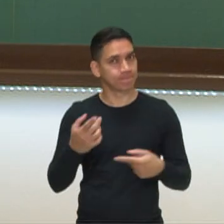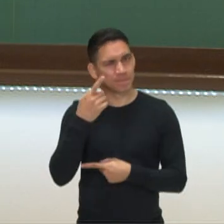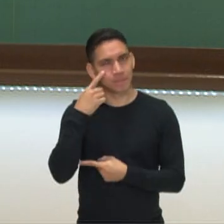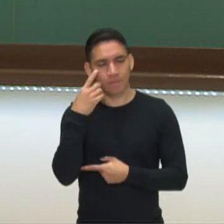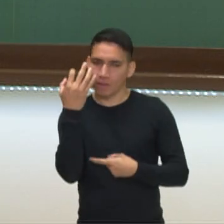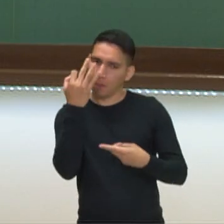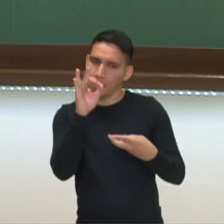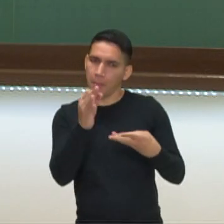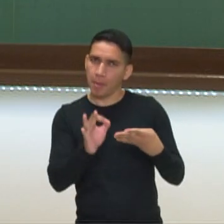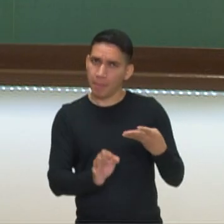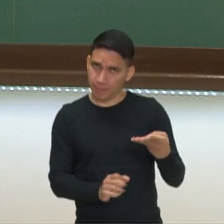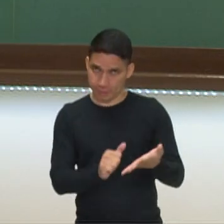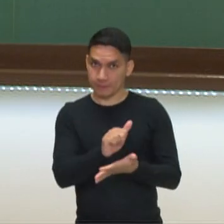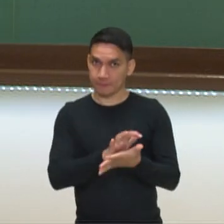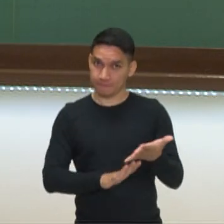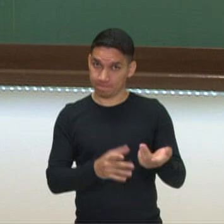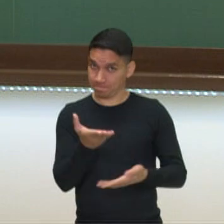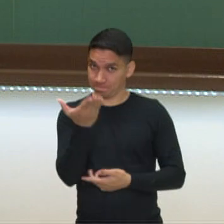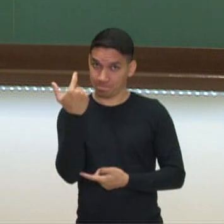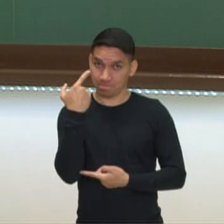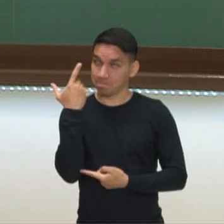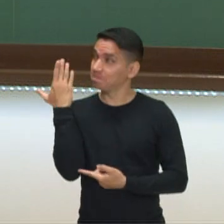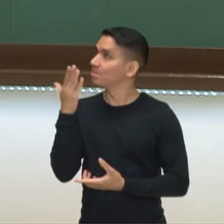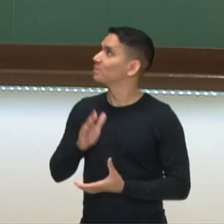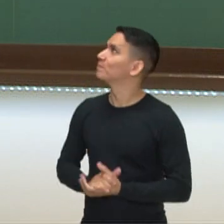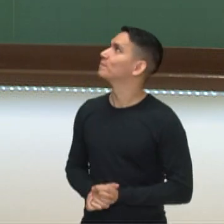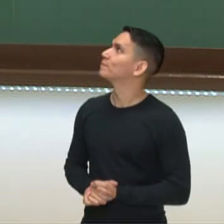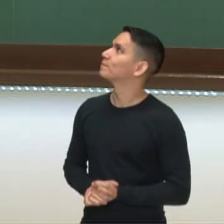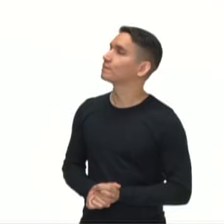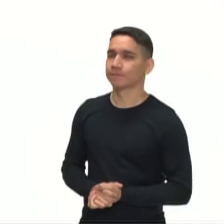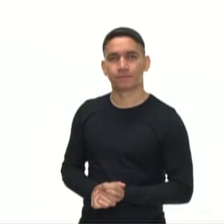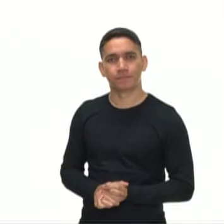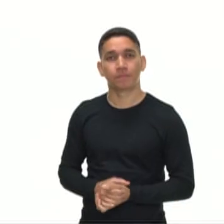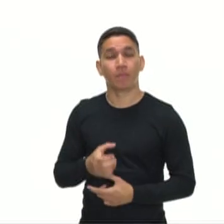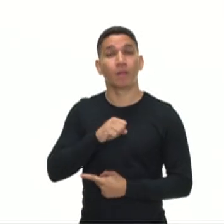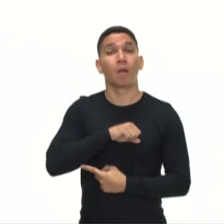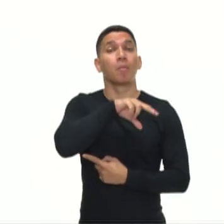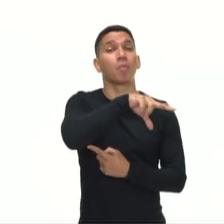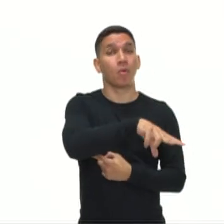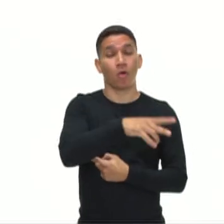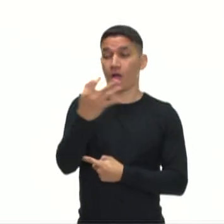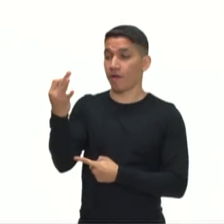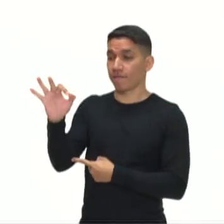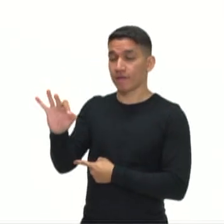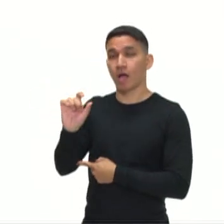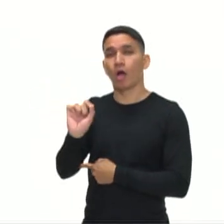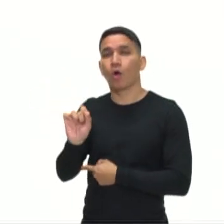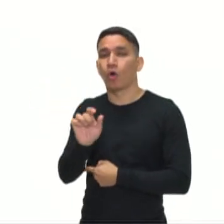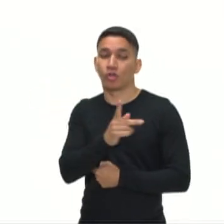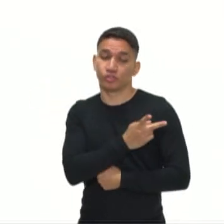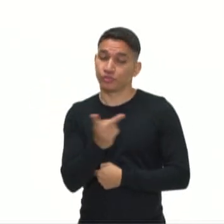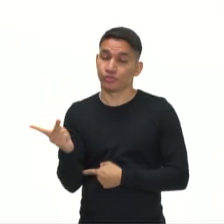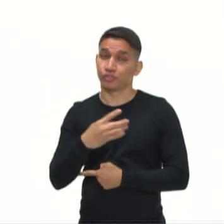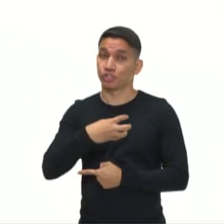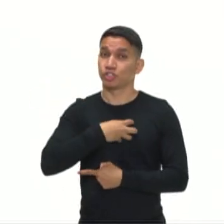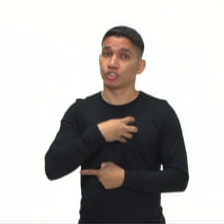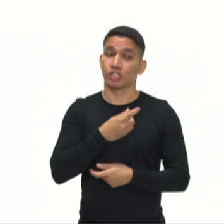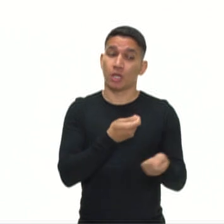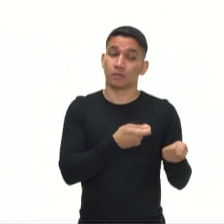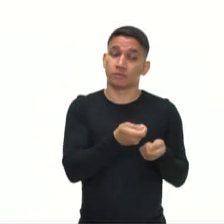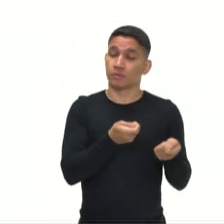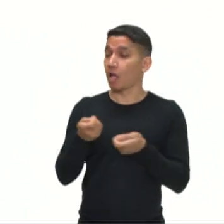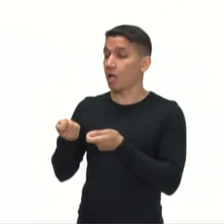Vamos fazer a correção da nossa atividade, pessoal? Então veja, Portugal e França conduziram suas economias de